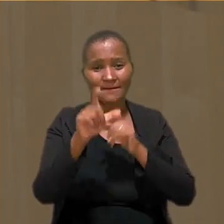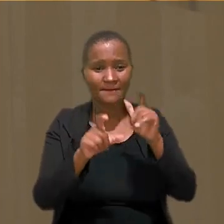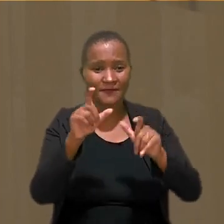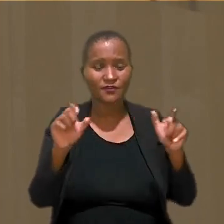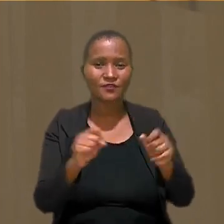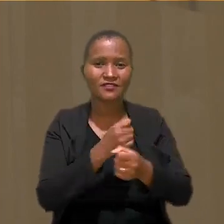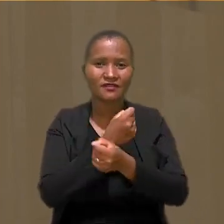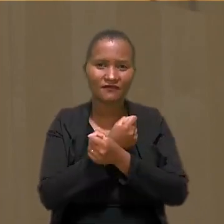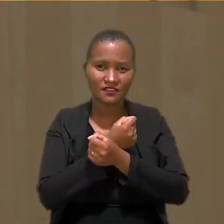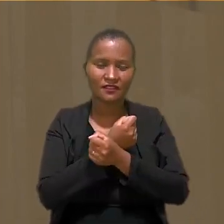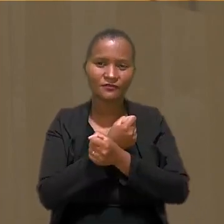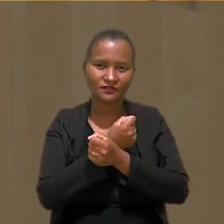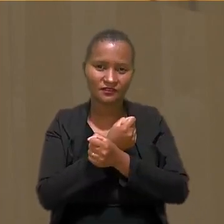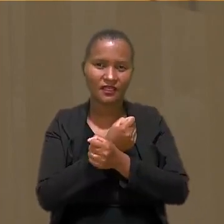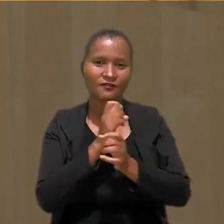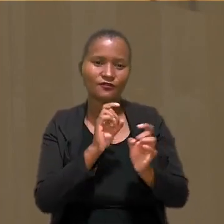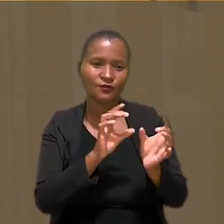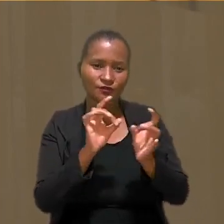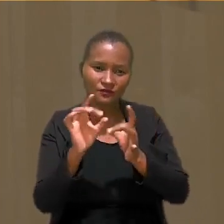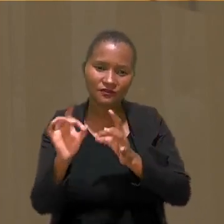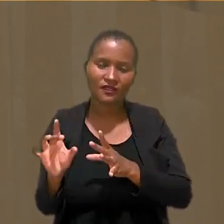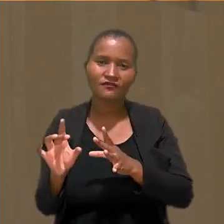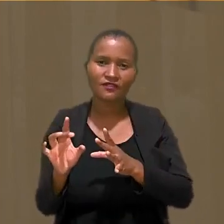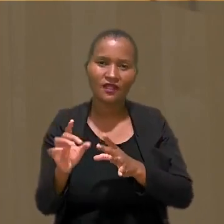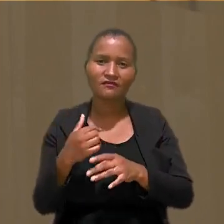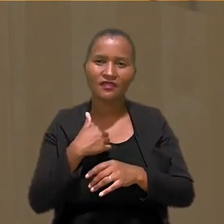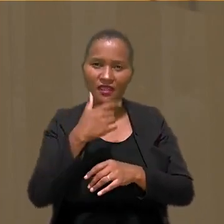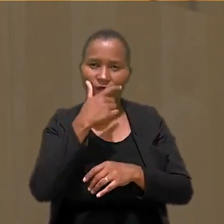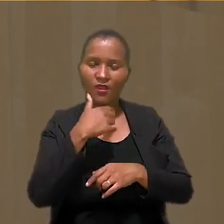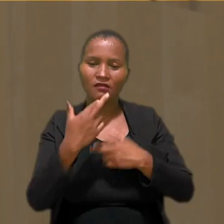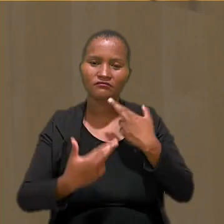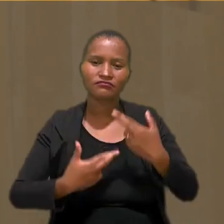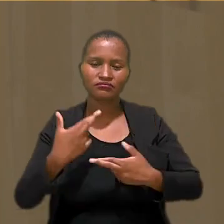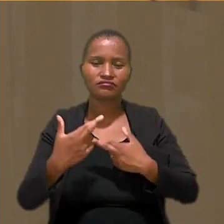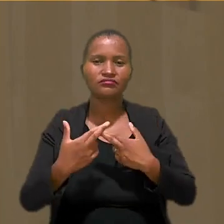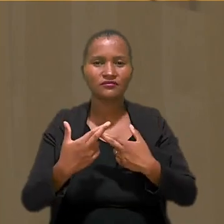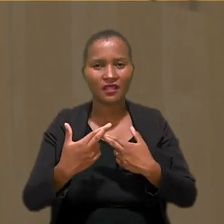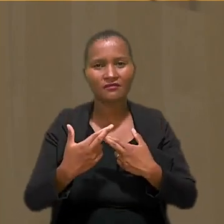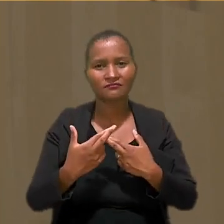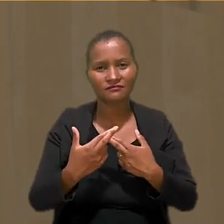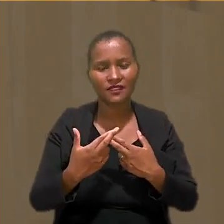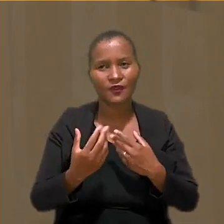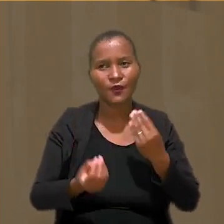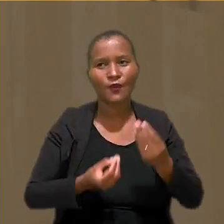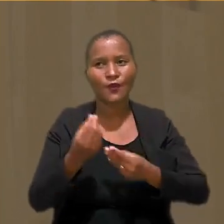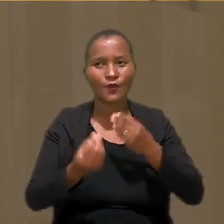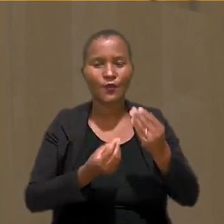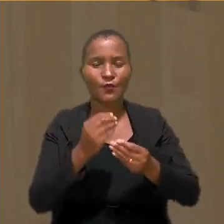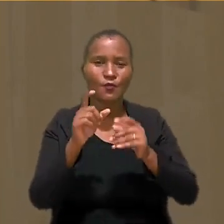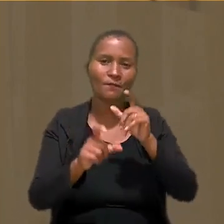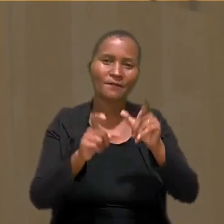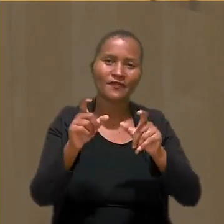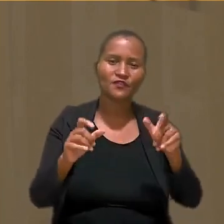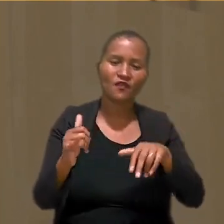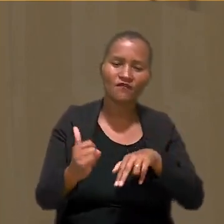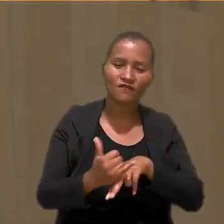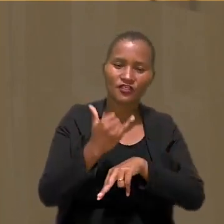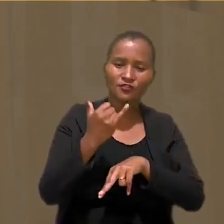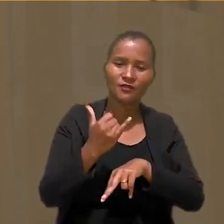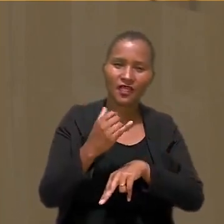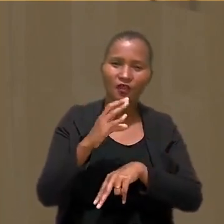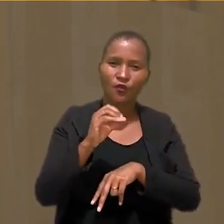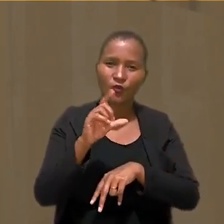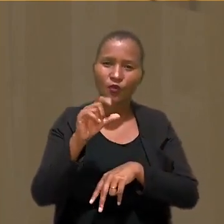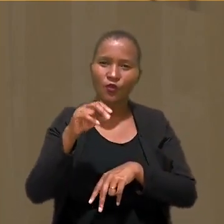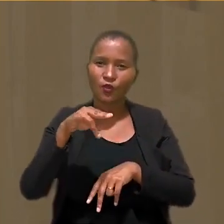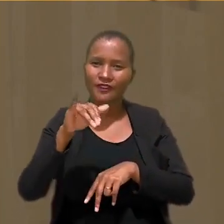foram escravizadas, né, que foram alvo do processo de escravização, do tráfico. E eu acho que a Revolução Haitiana coloca isso, coloca como pessoas que foram